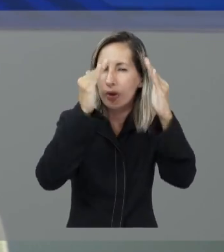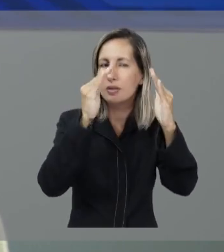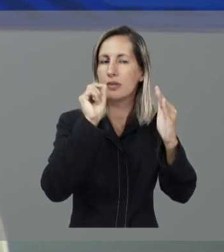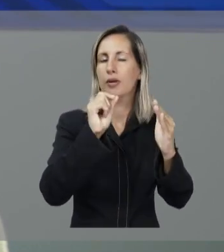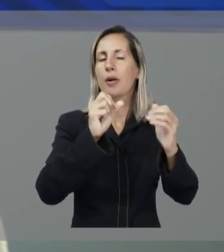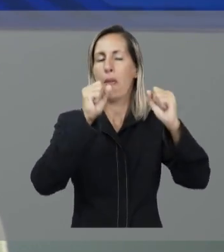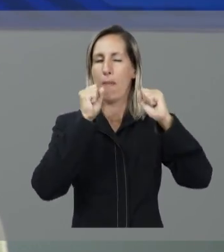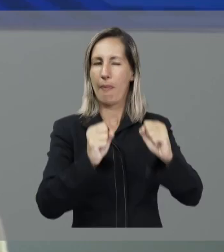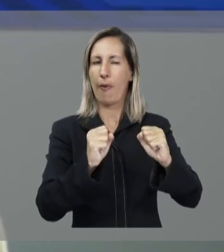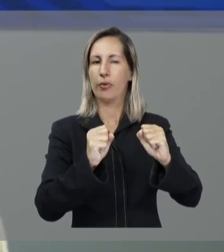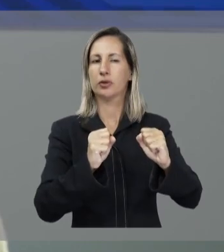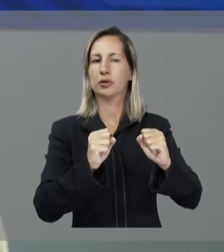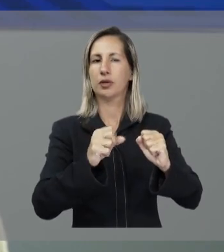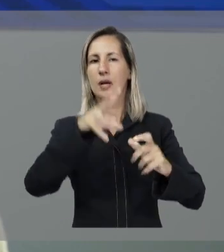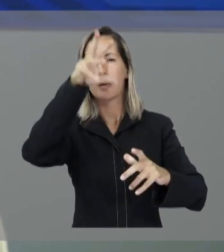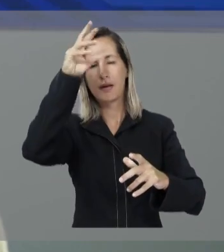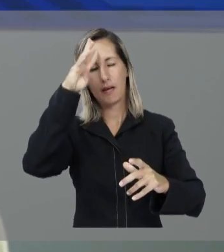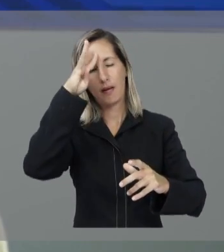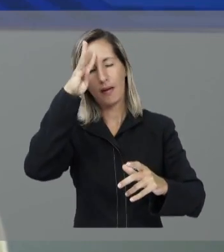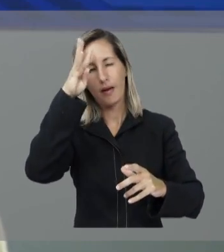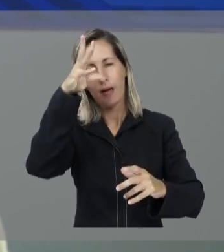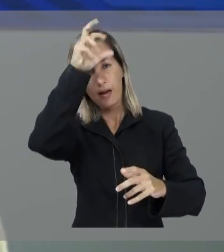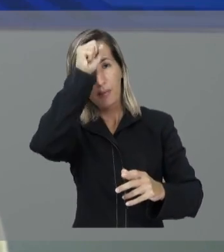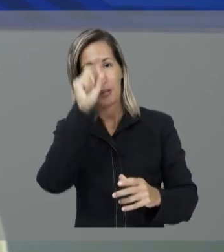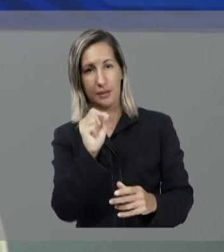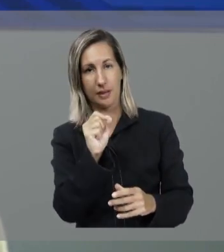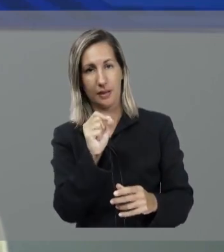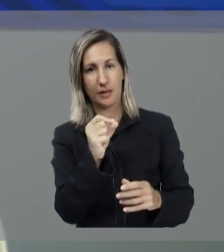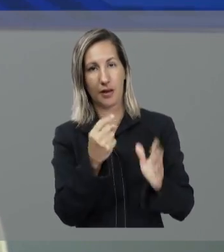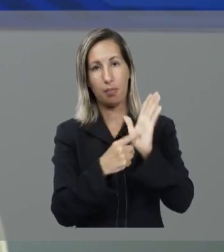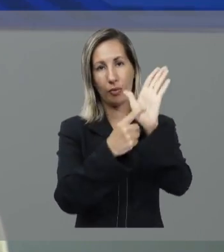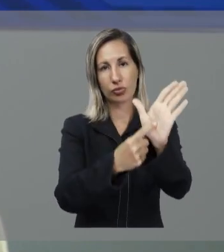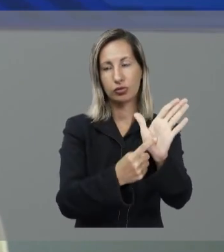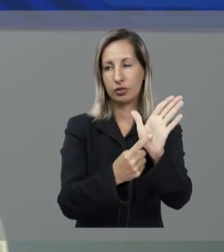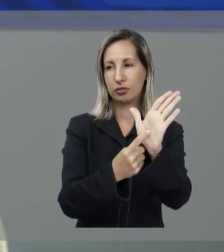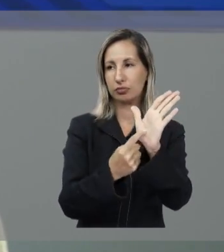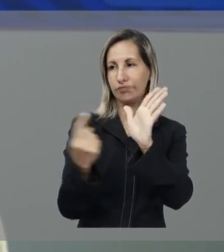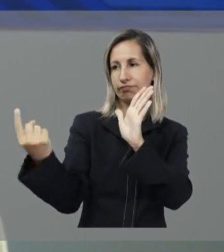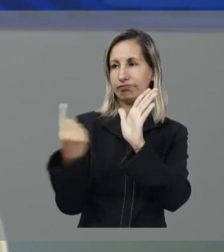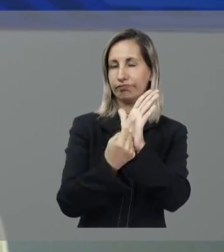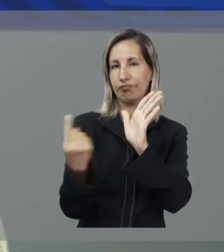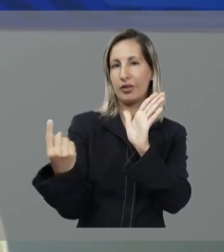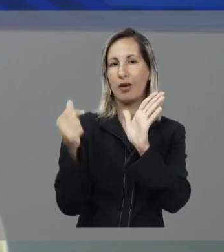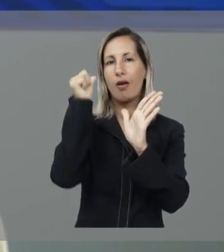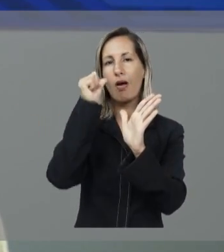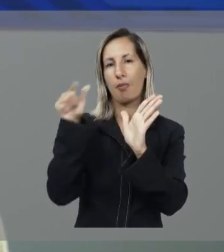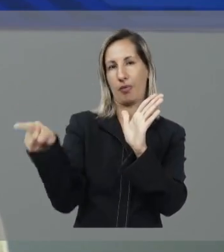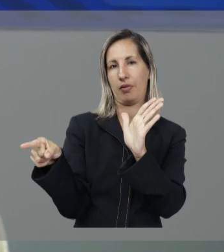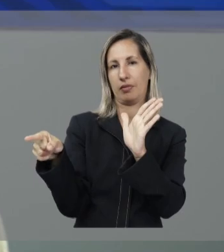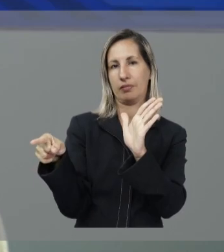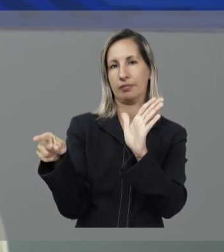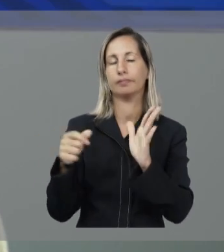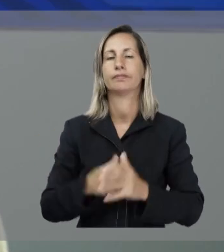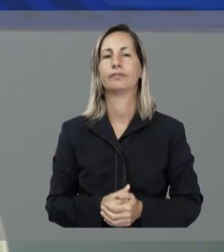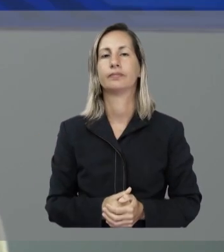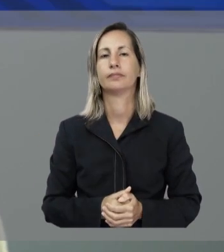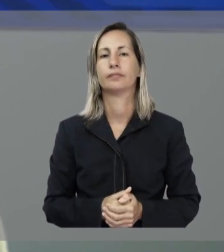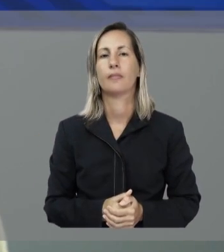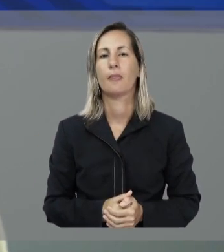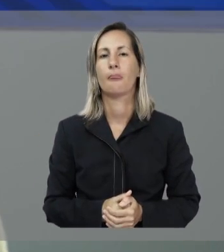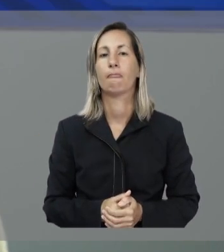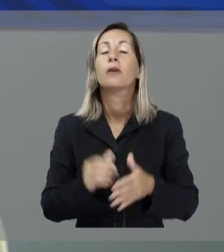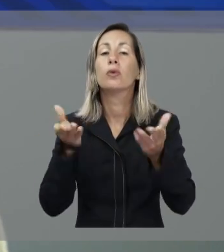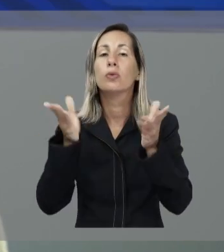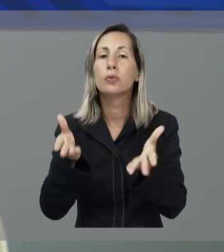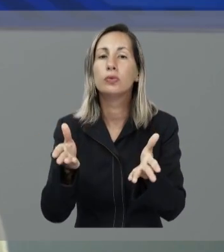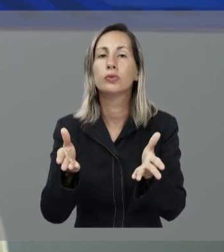tinham capacidade e uma servindo de espelho para a outra. Que é muito interessante isso, a mulher servir de espelho para a outra. Então,